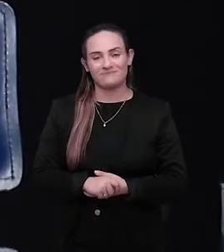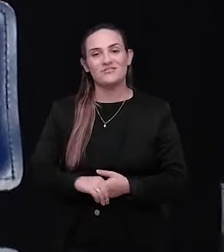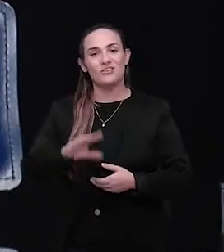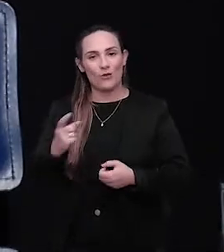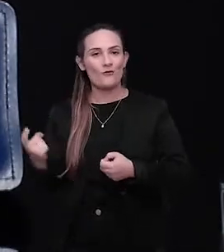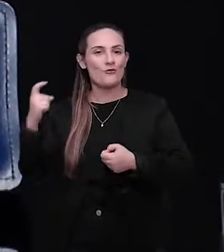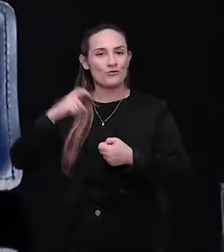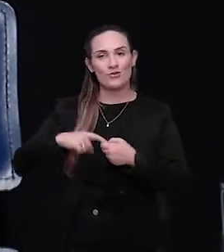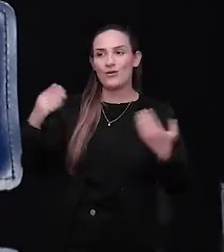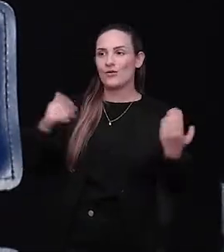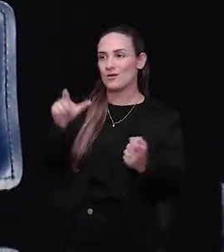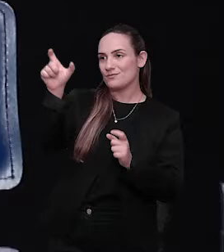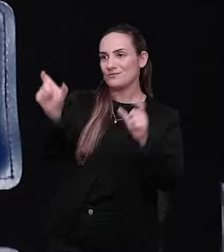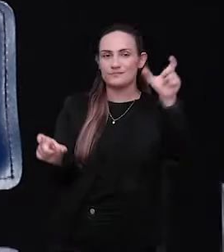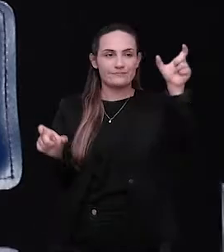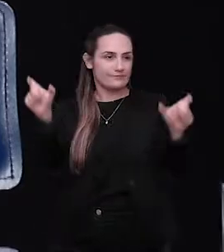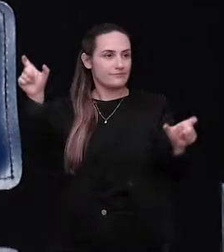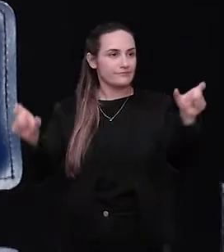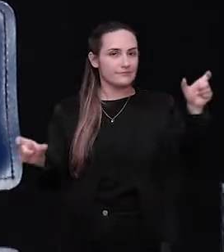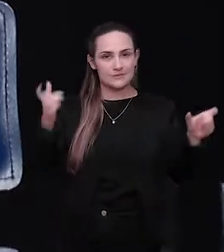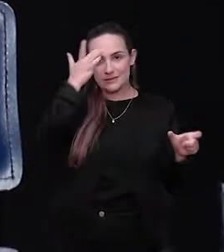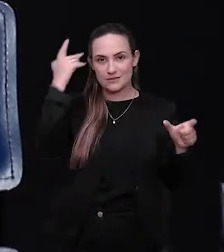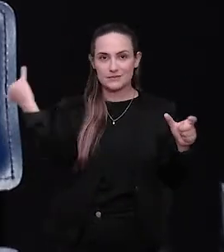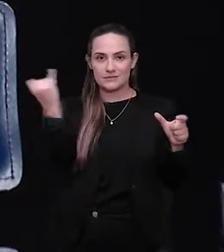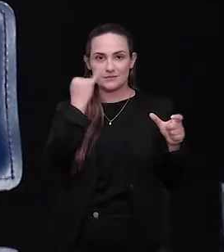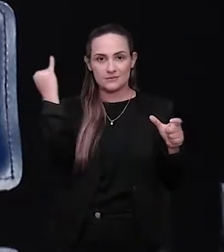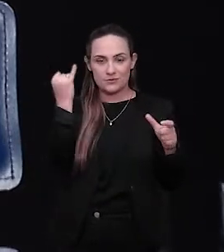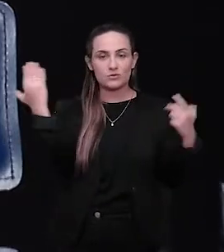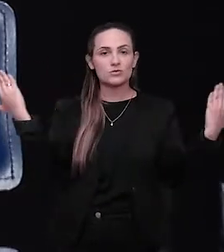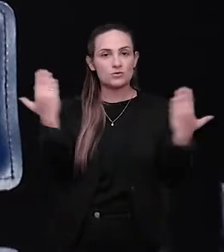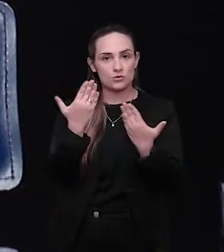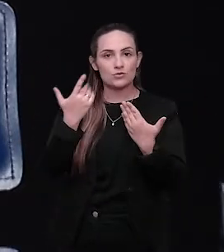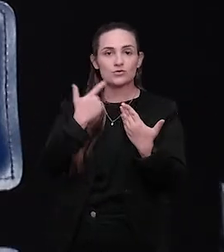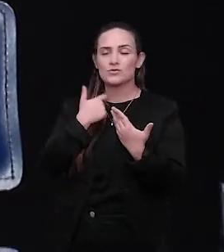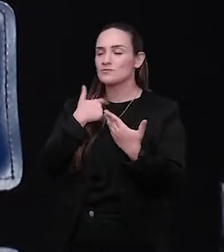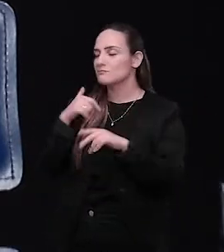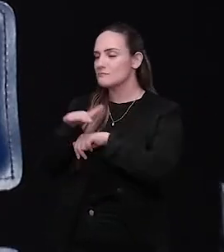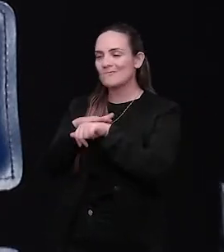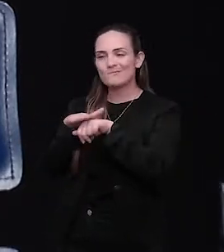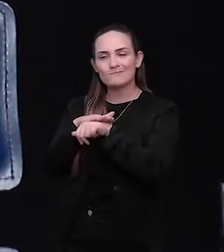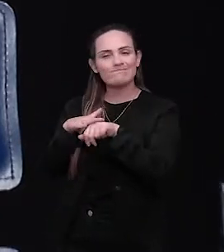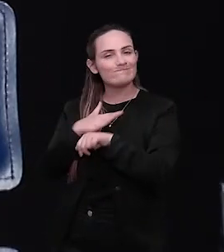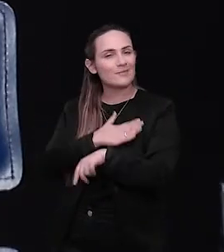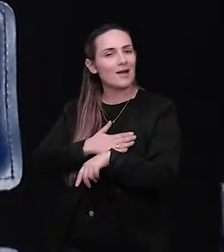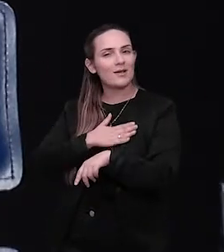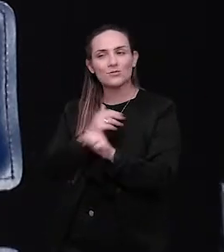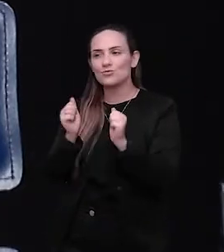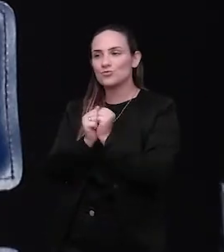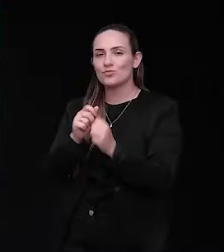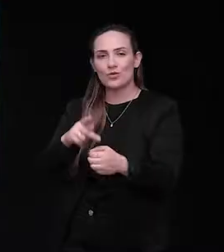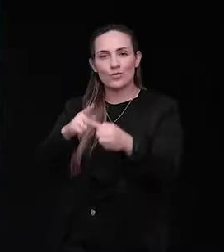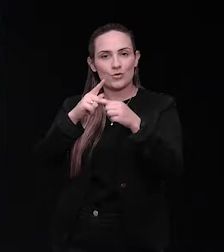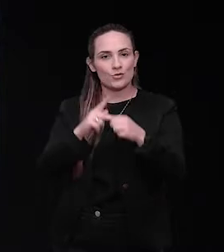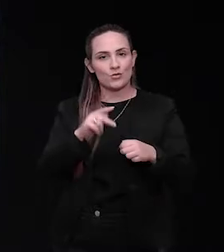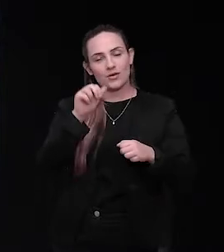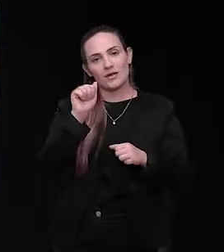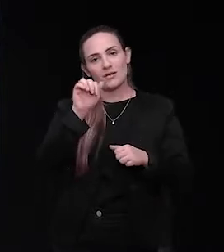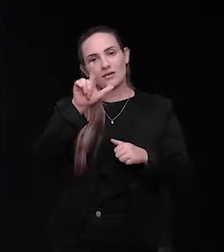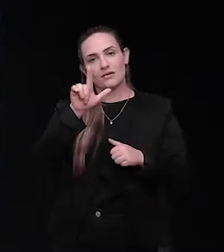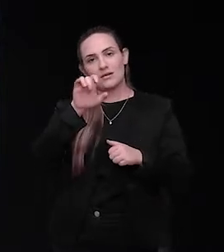Vamos lá então, personalidades. Hoje batendo um papo, uma conversa muito agradável, né, com o promotor de justiça,